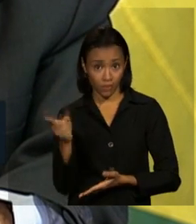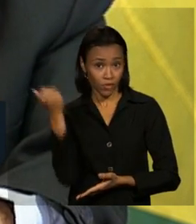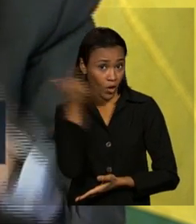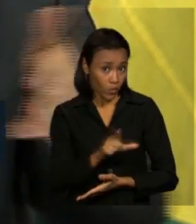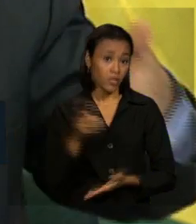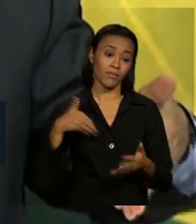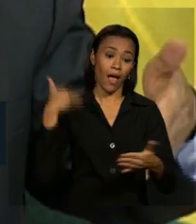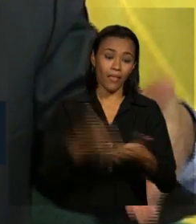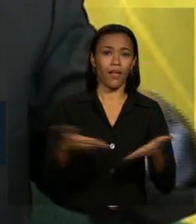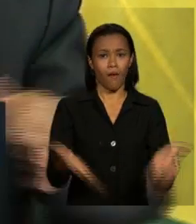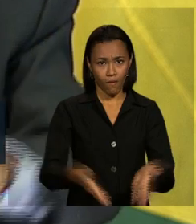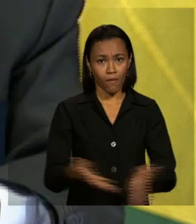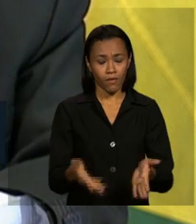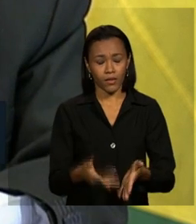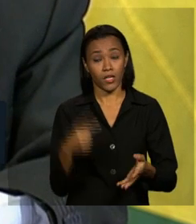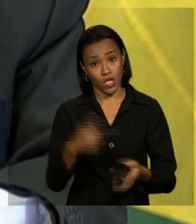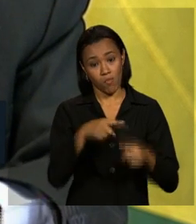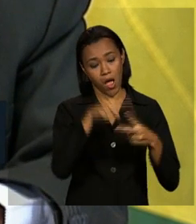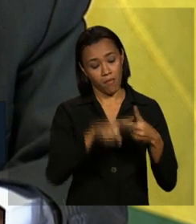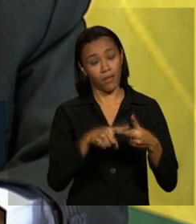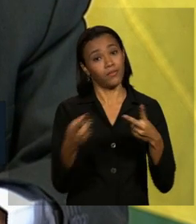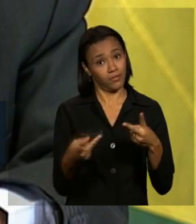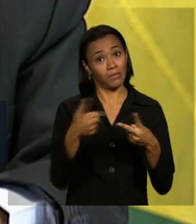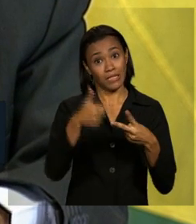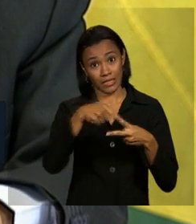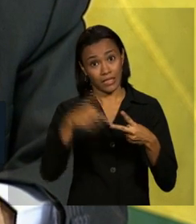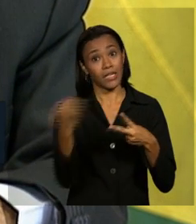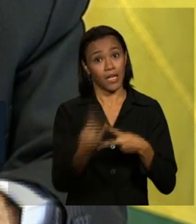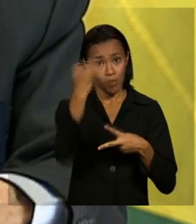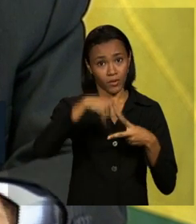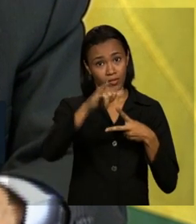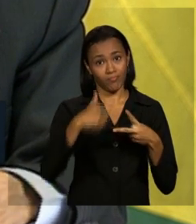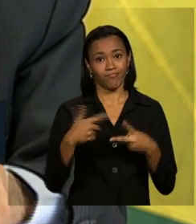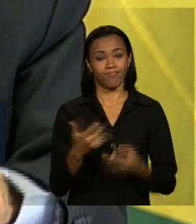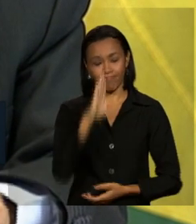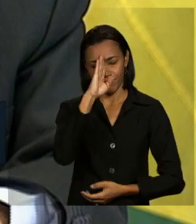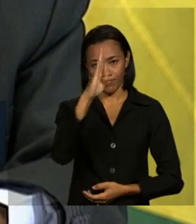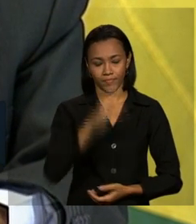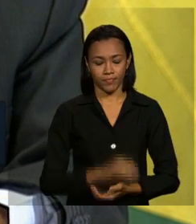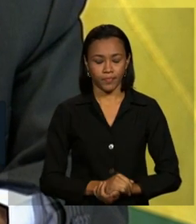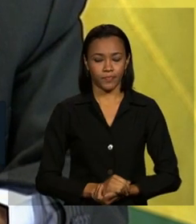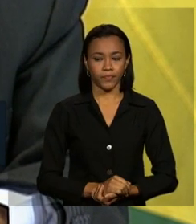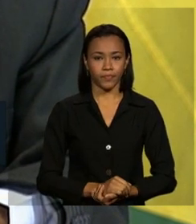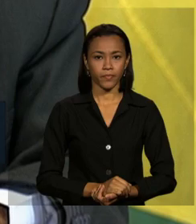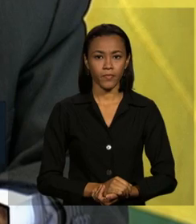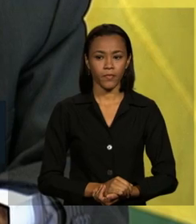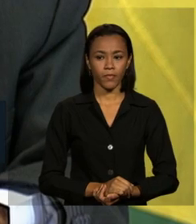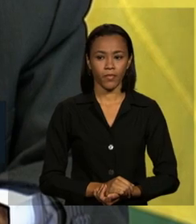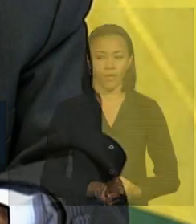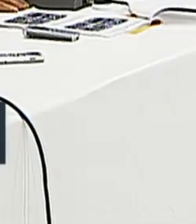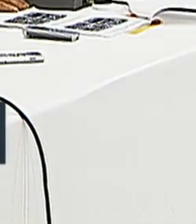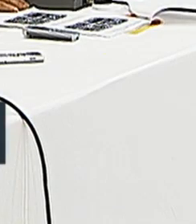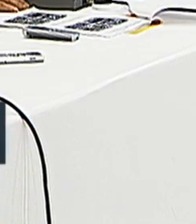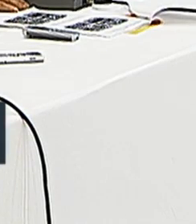agora agora destaco esses dois aspectos que me parece são aspectos importantes são aspectos fundamentais isso cálculo financeiro